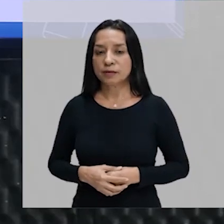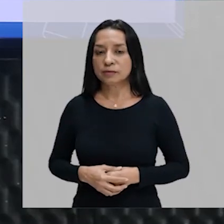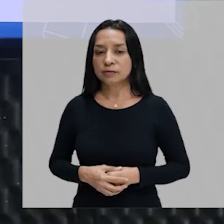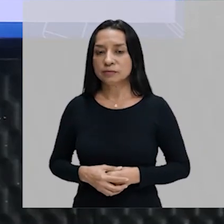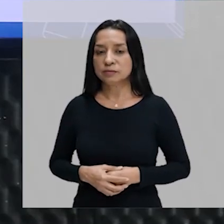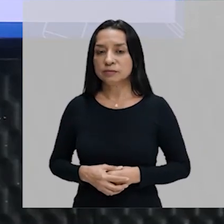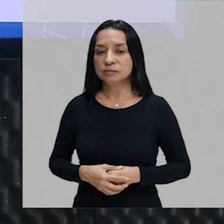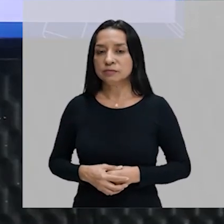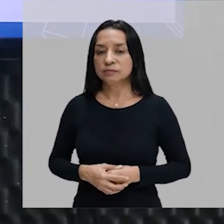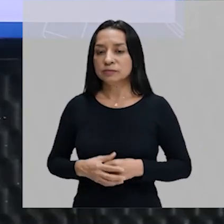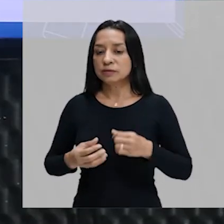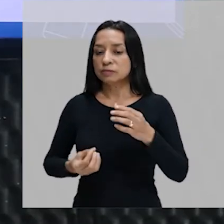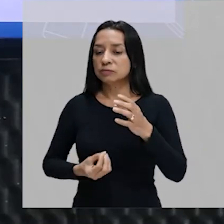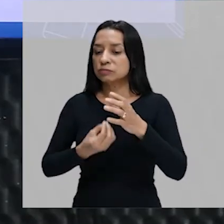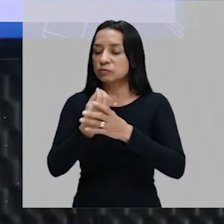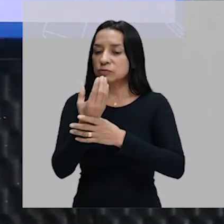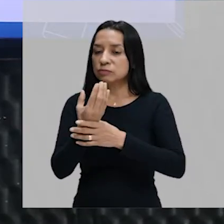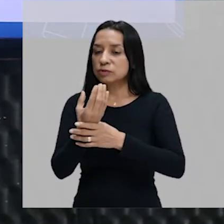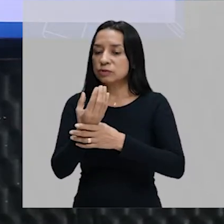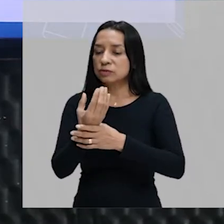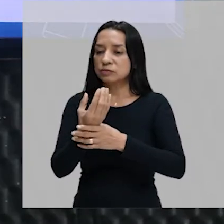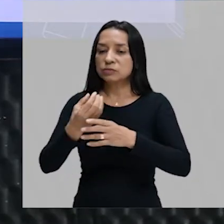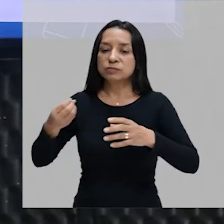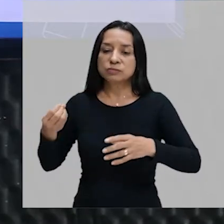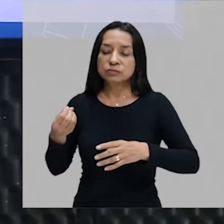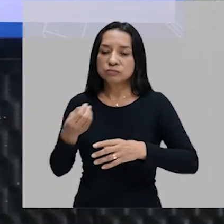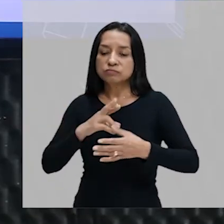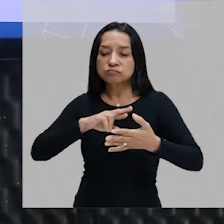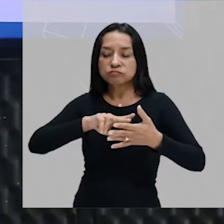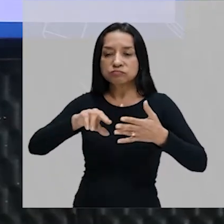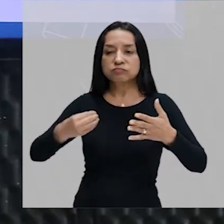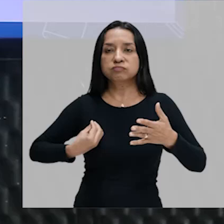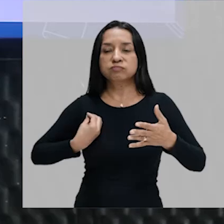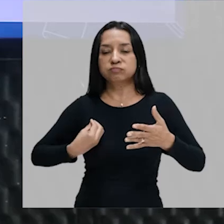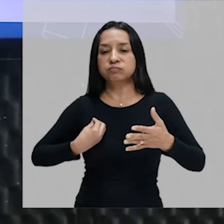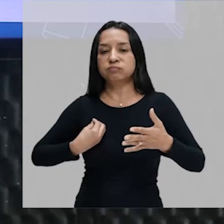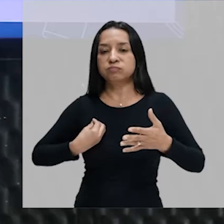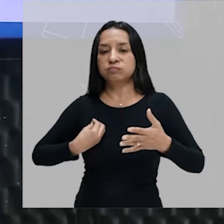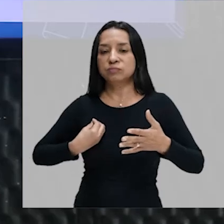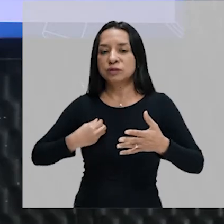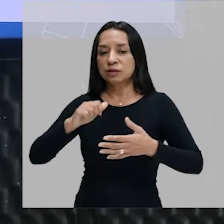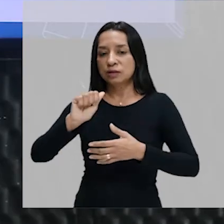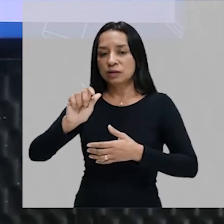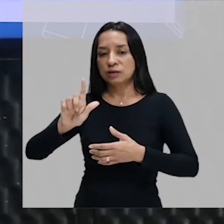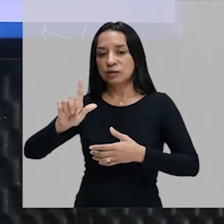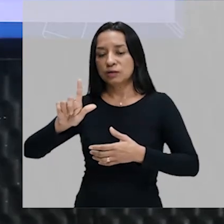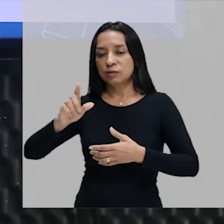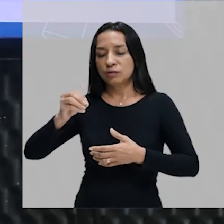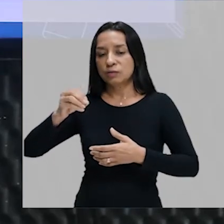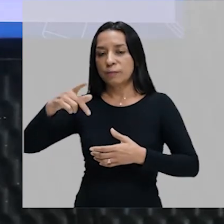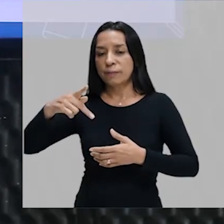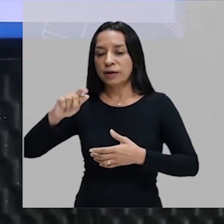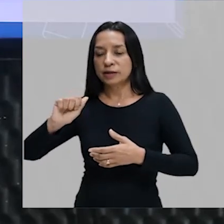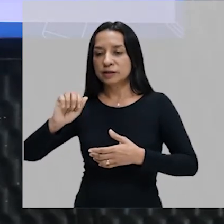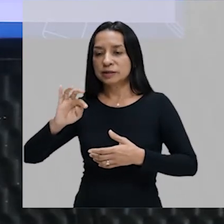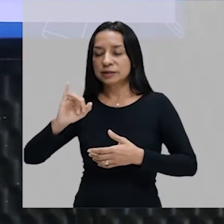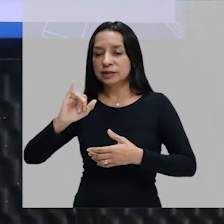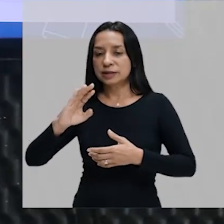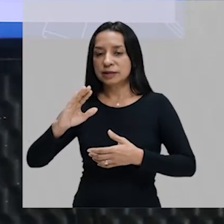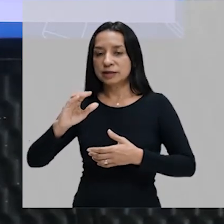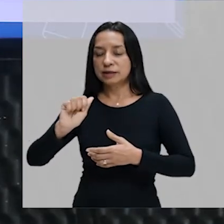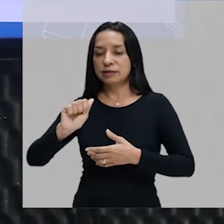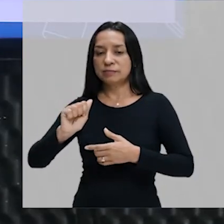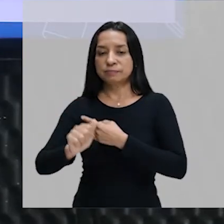especiação alopátrica. Qual é a característica? Barreira geográfica para a separação de dois grupos, tá? A